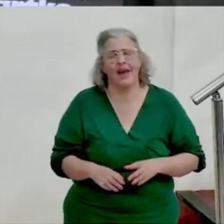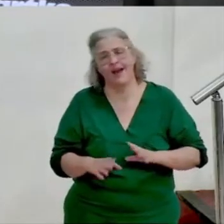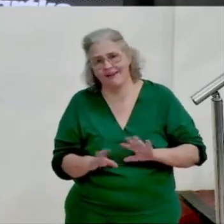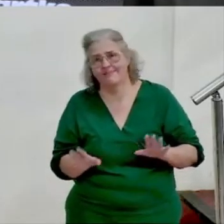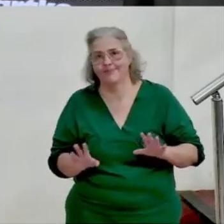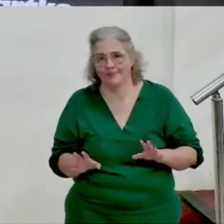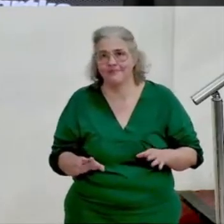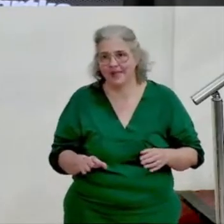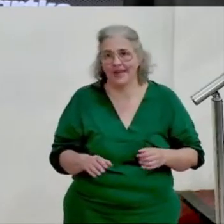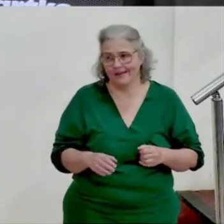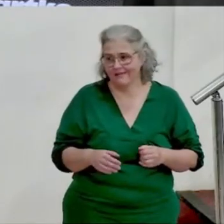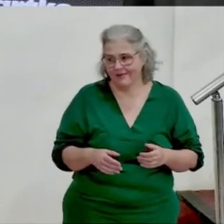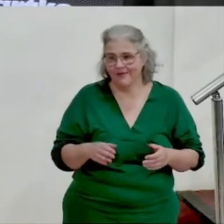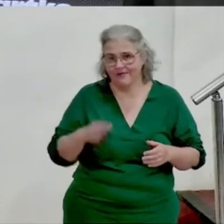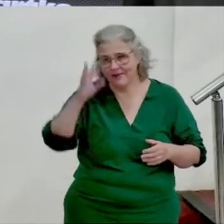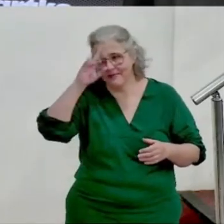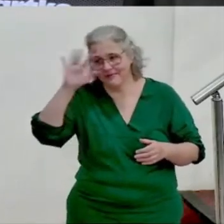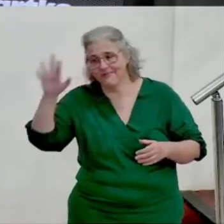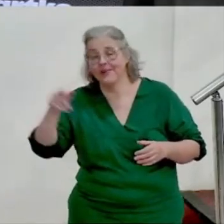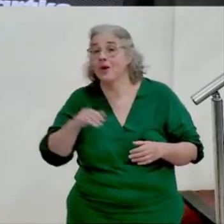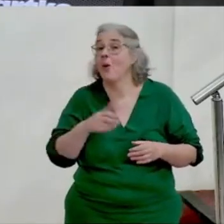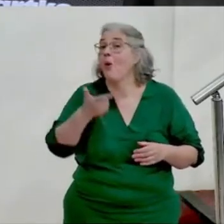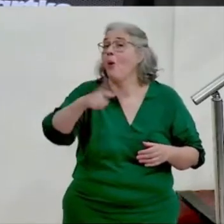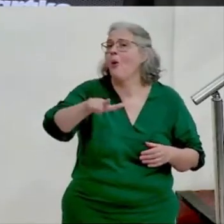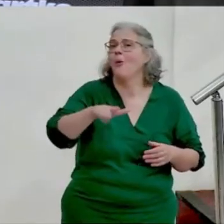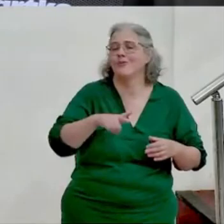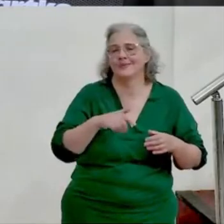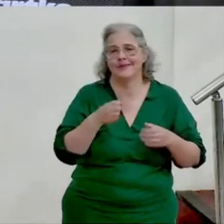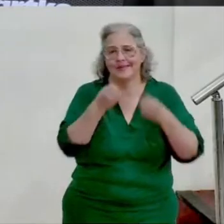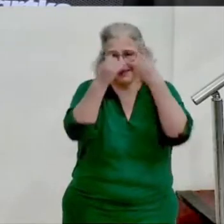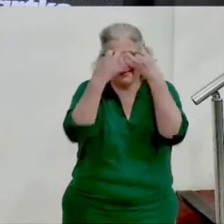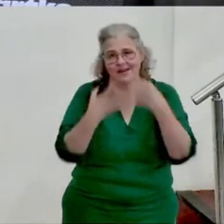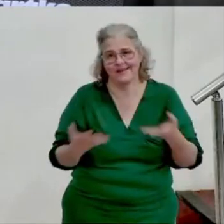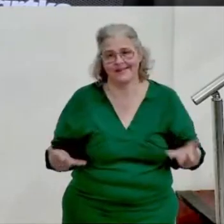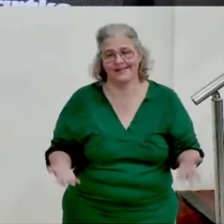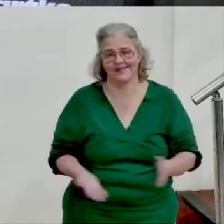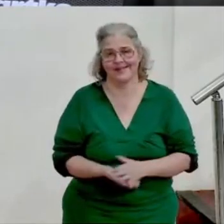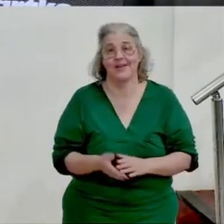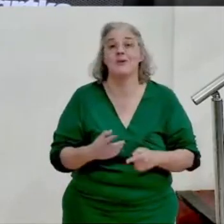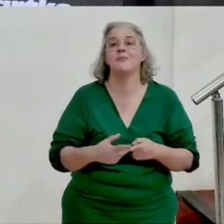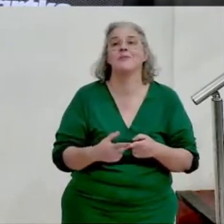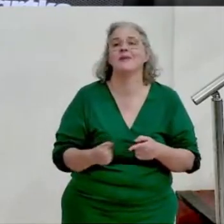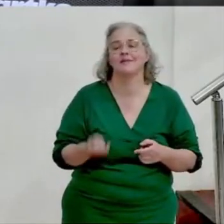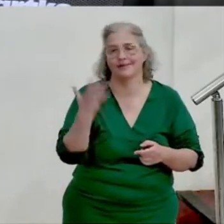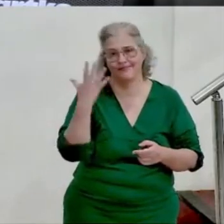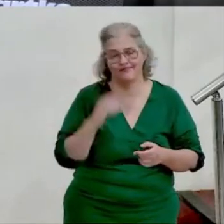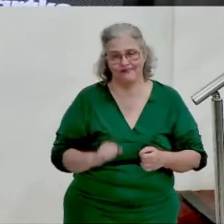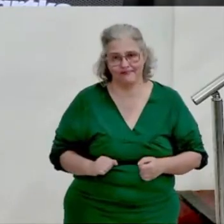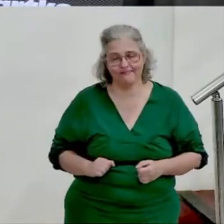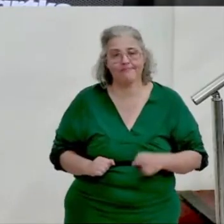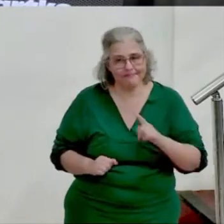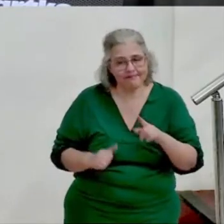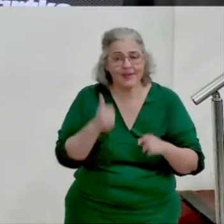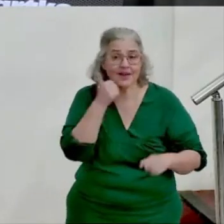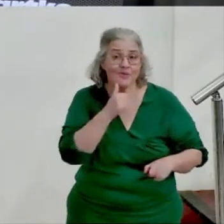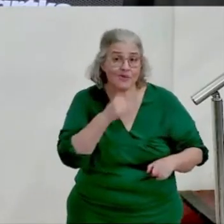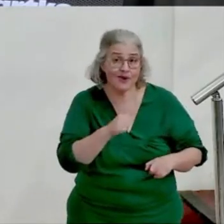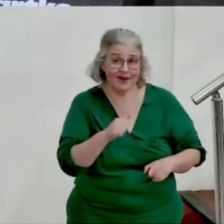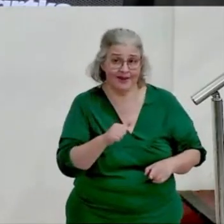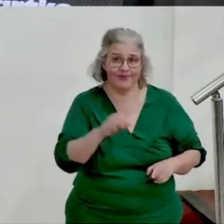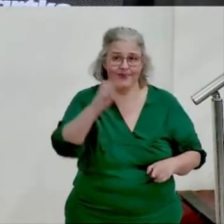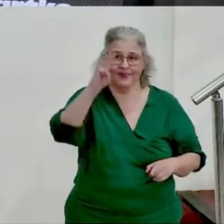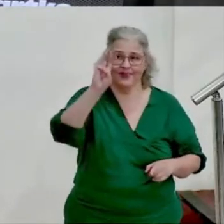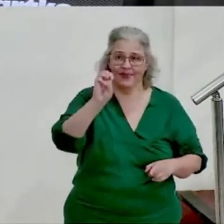naquele dia. No meio daquelas pessoas estava uma dita senhora chamada Ellen White. E aqui nós temos a